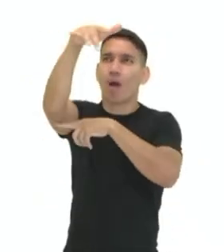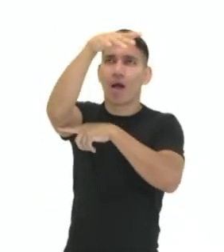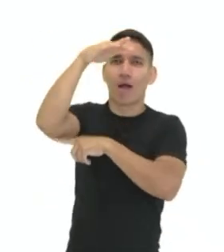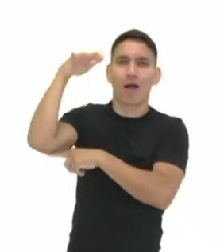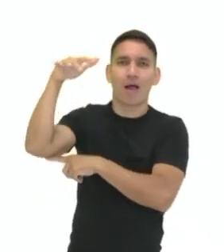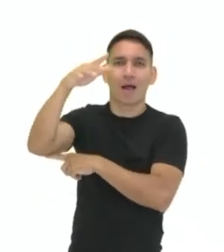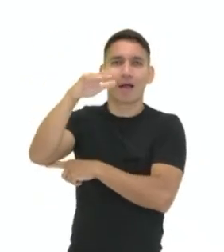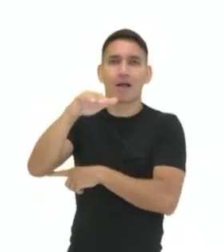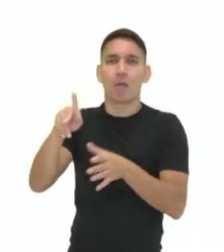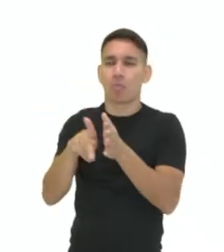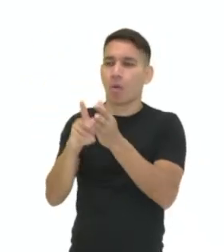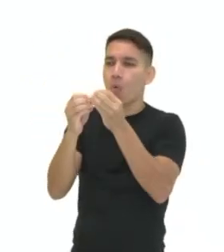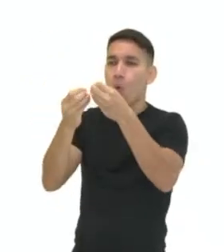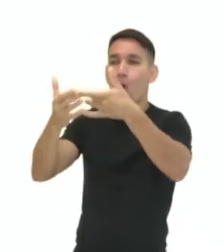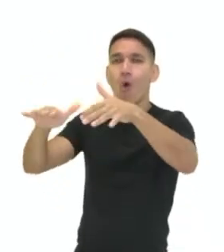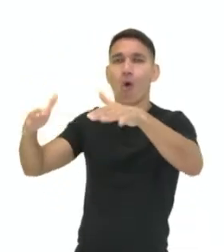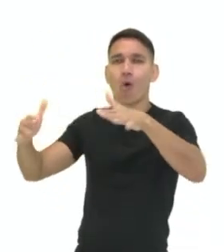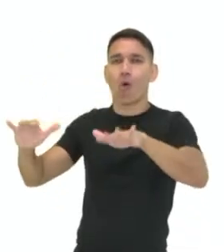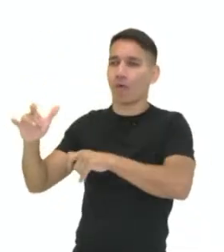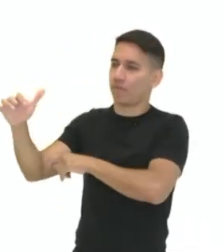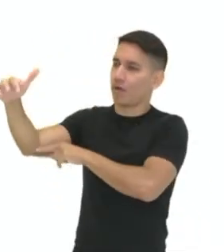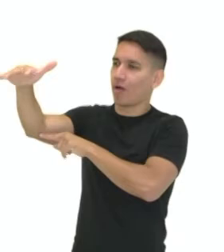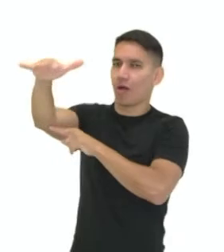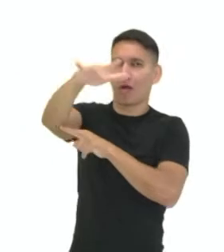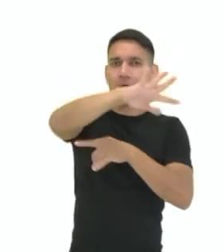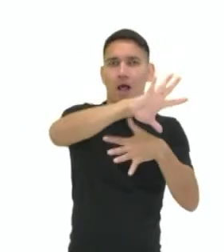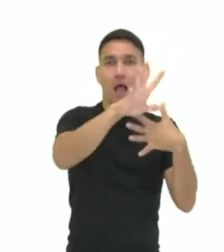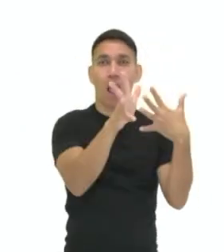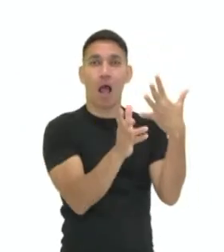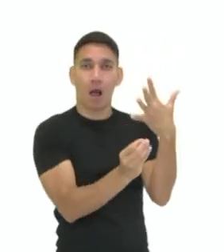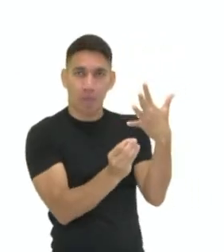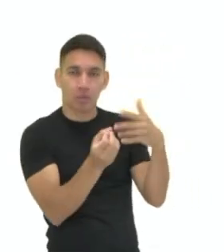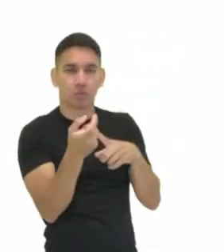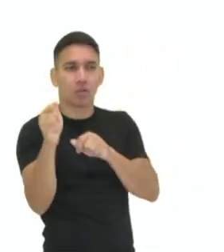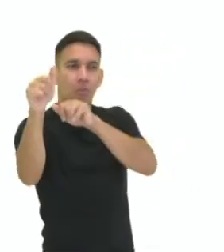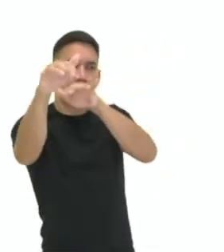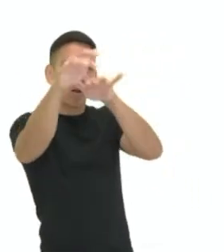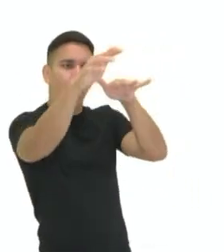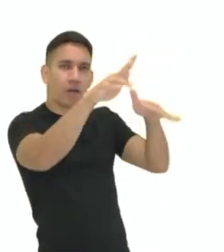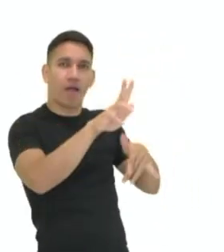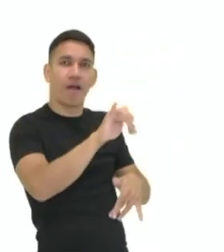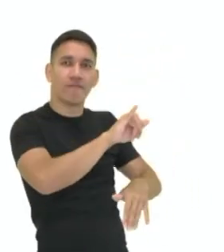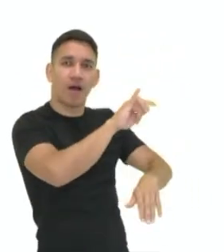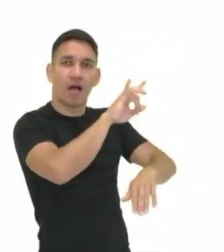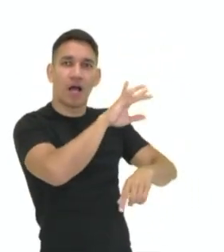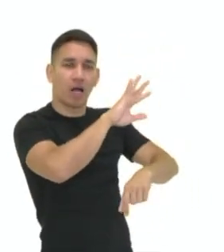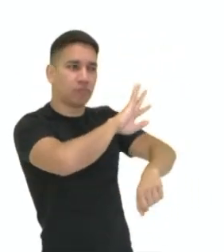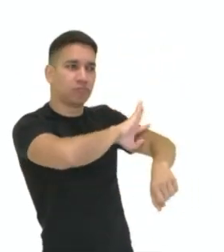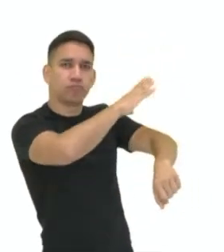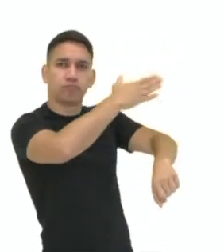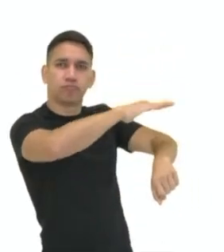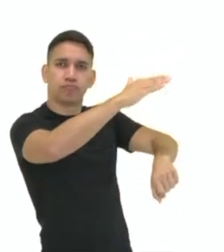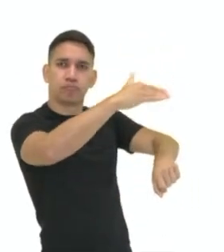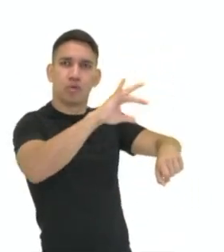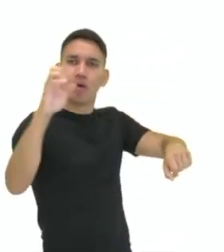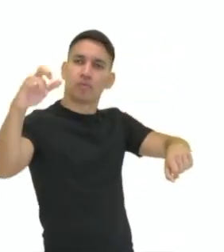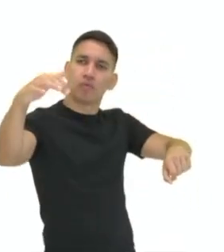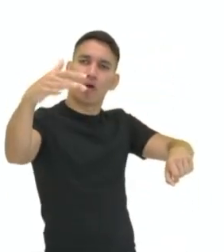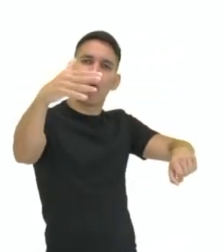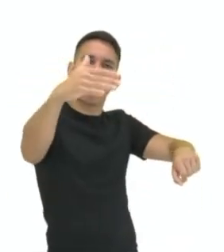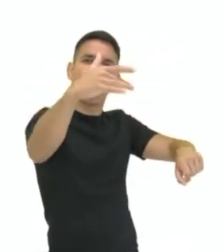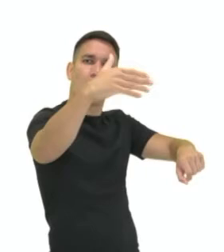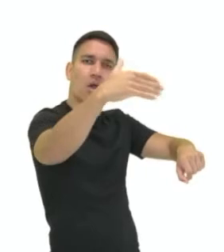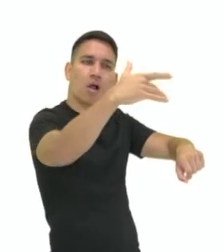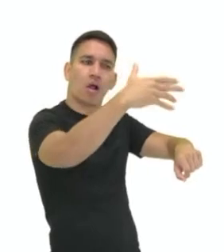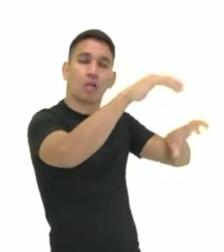Oceano Atlântico passa aqui pela floresta amazônica, ela chega nos Andes, ali na Cordilheira dos Andes, né? As chuvas